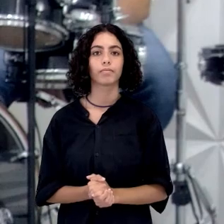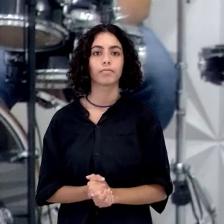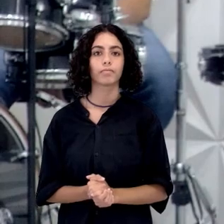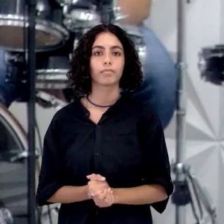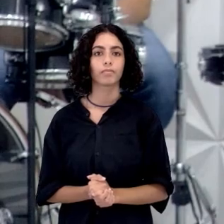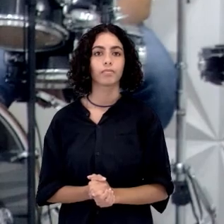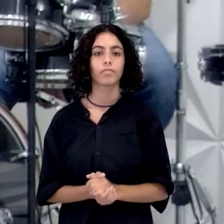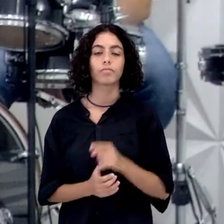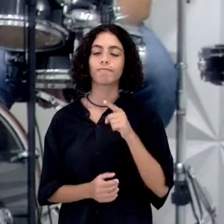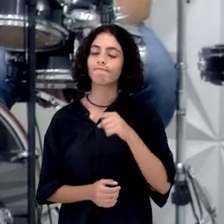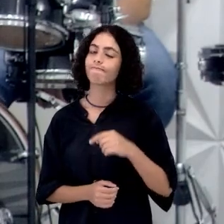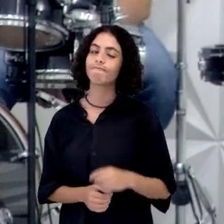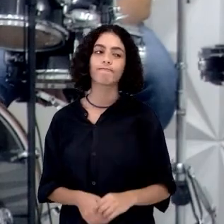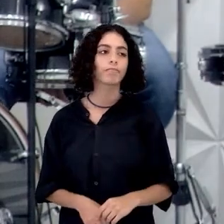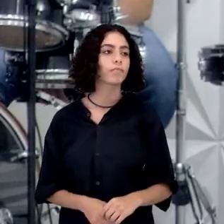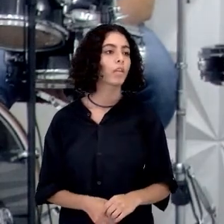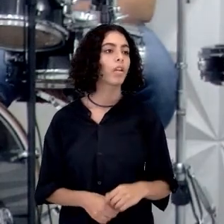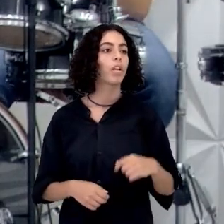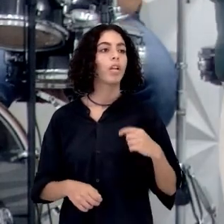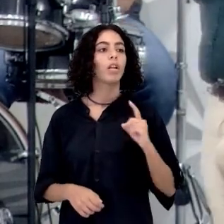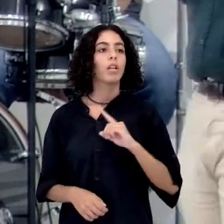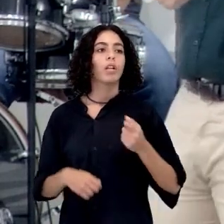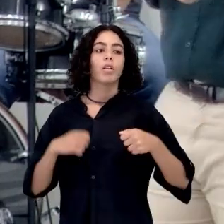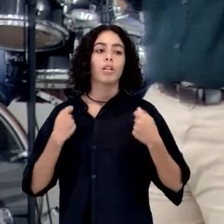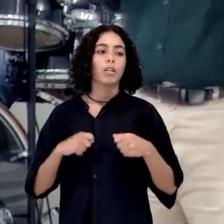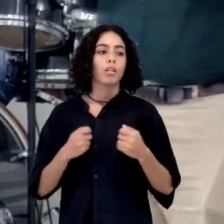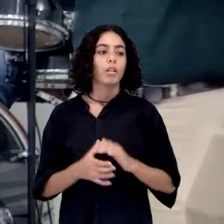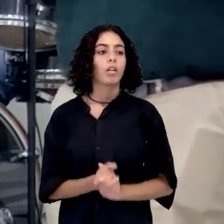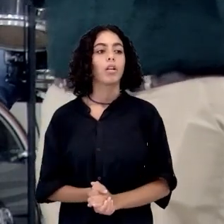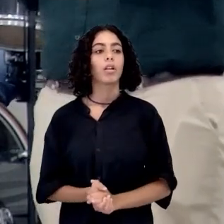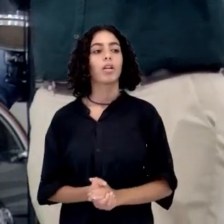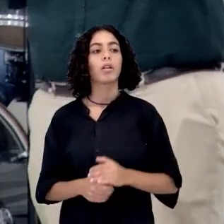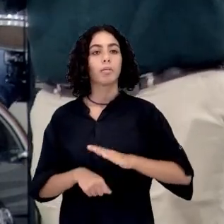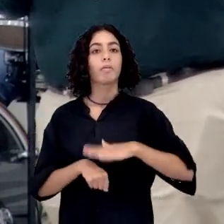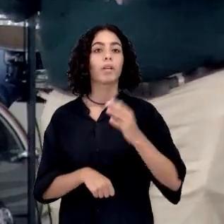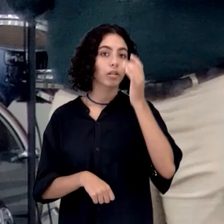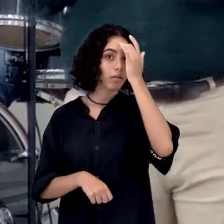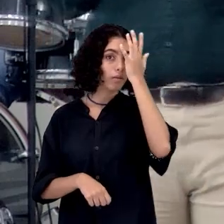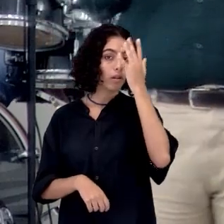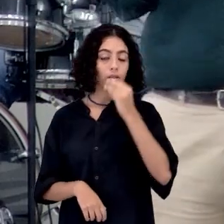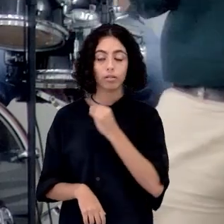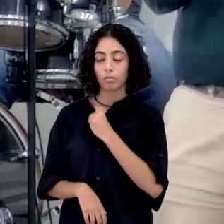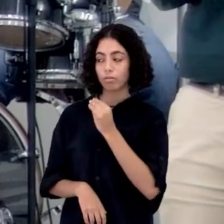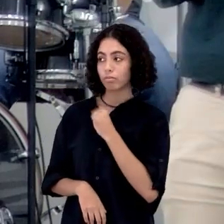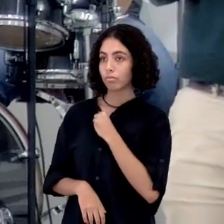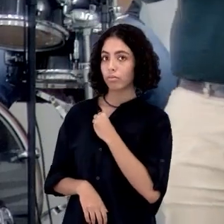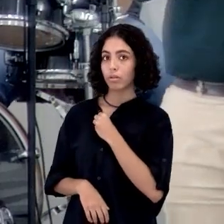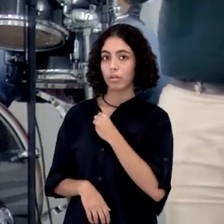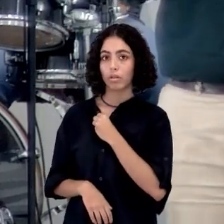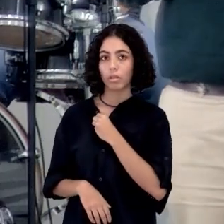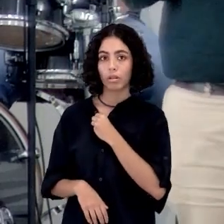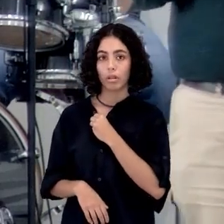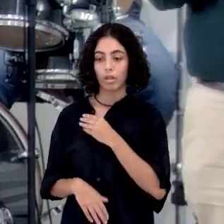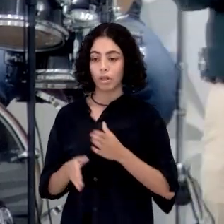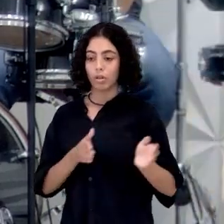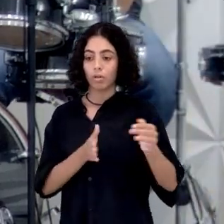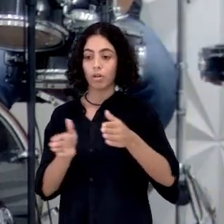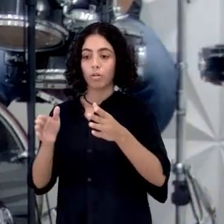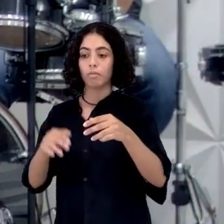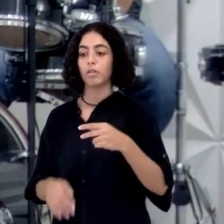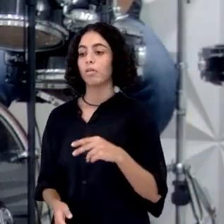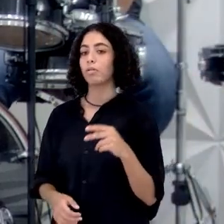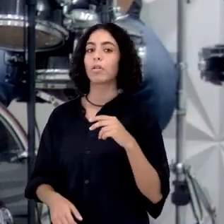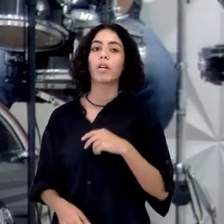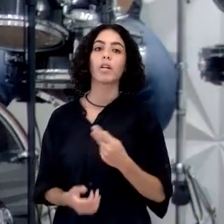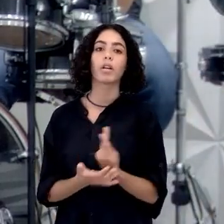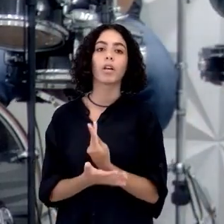mais, eu sei que é mais fácil a gente pecar, é mais fácil a gente estar no caminho errado do que estar no caminho certo. Muitas coisas fazem com